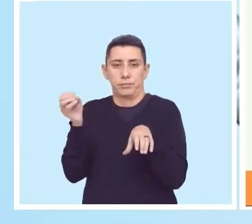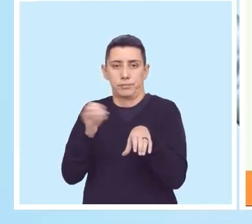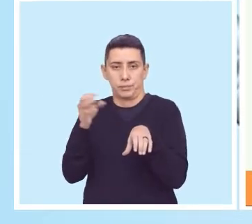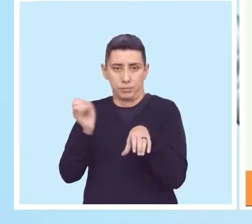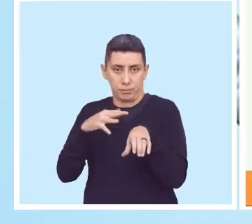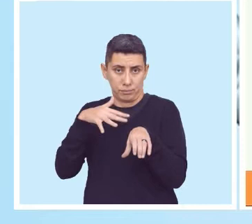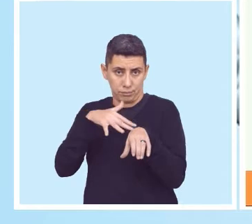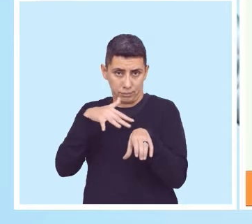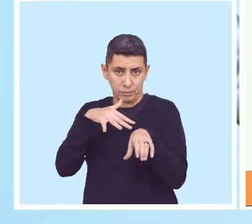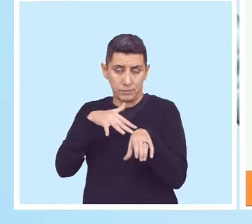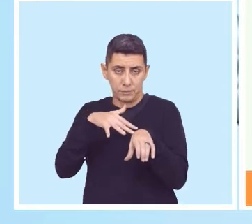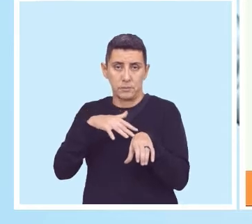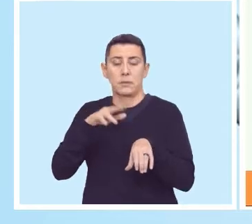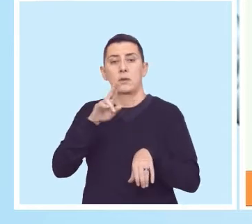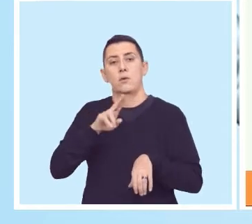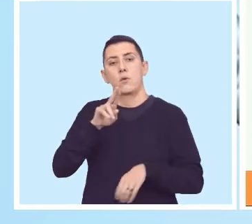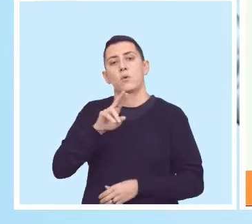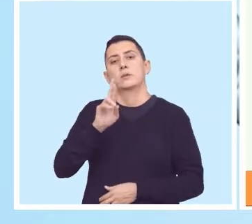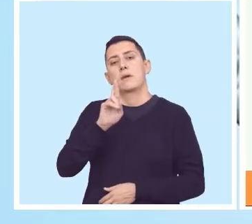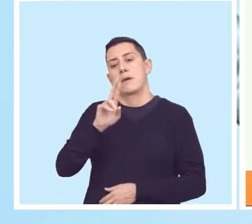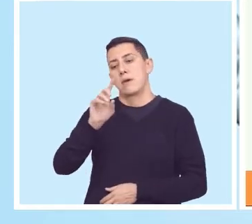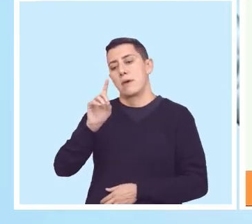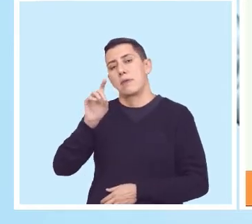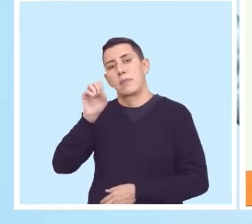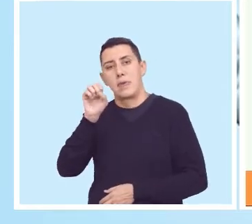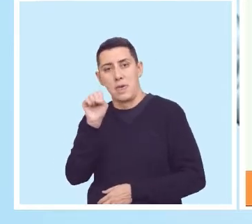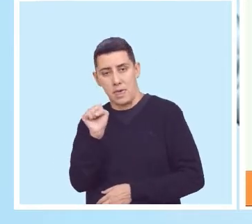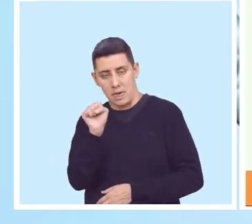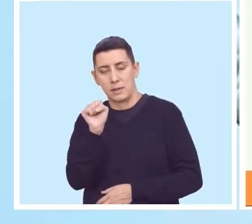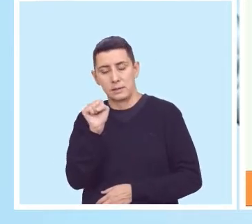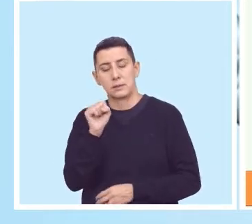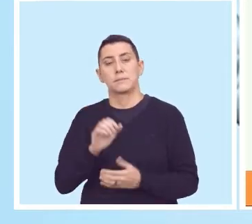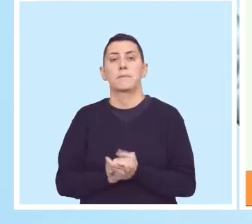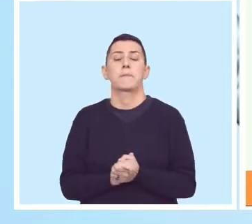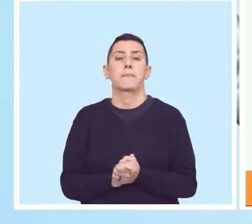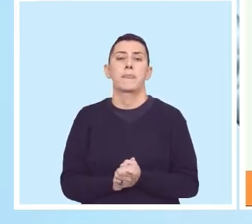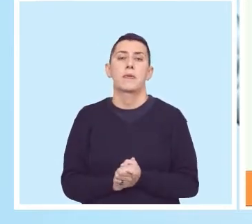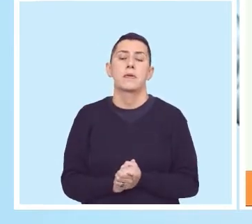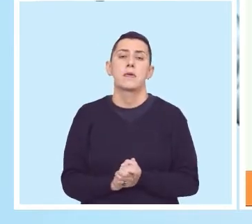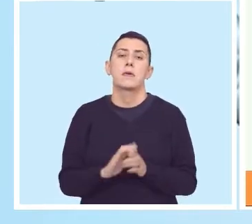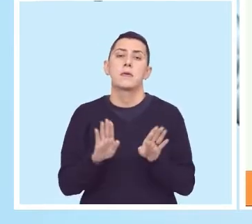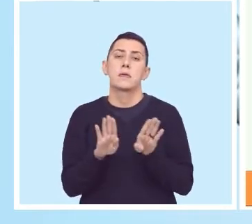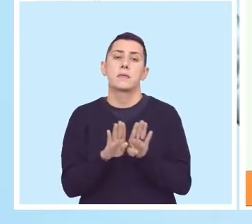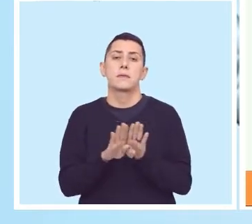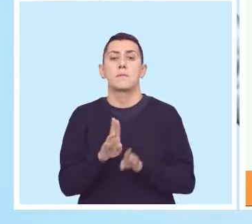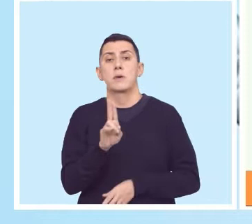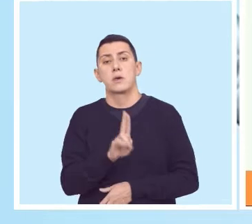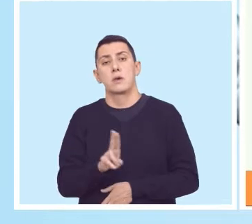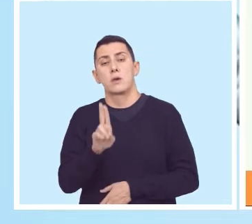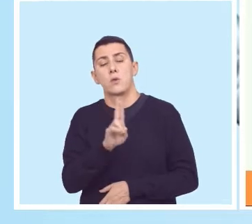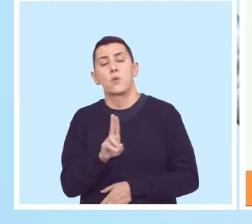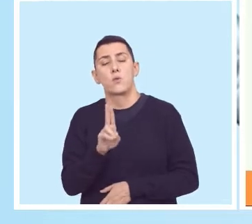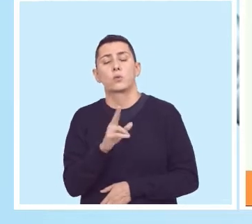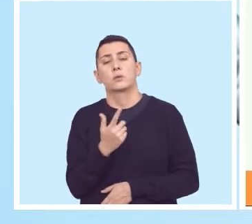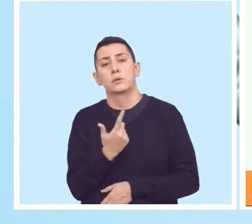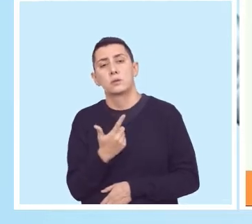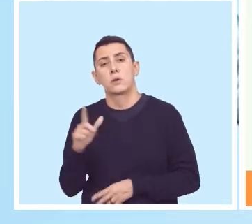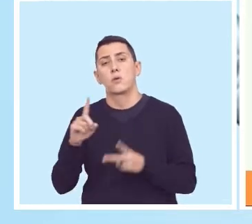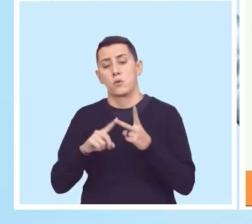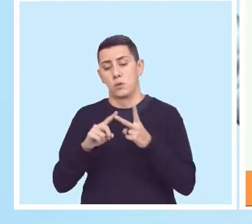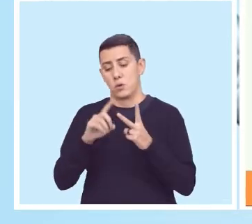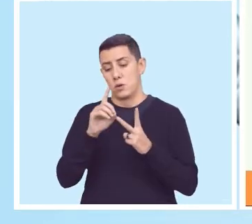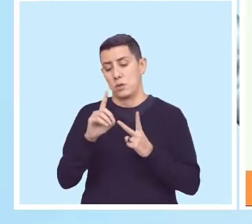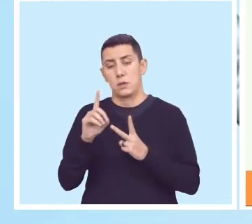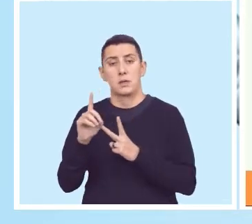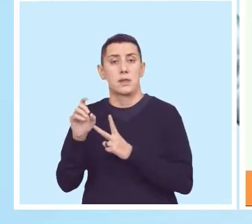serviço de RDS, de banco de dados relacional, utilizamos aqui também o serviço de DDS,